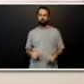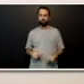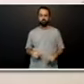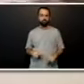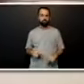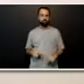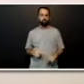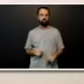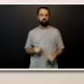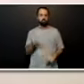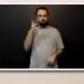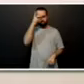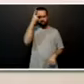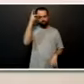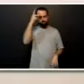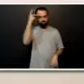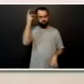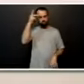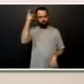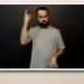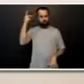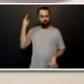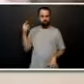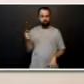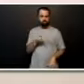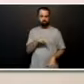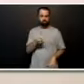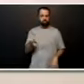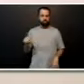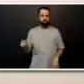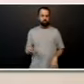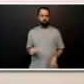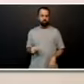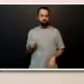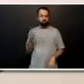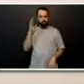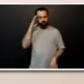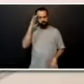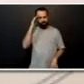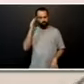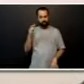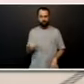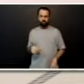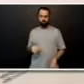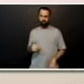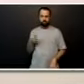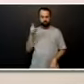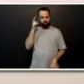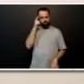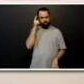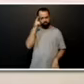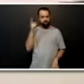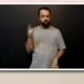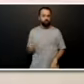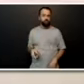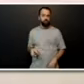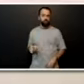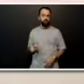Muita gente vê esse mais aqui e pensa, inteiros